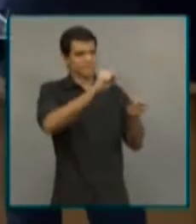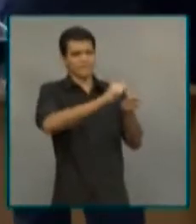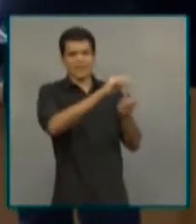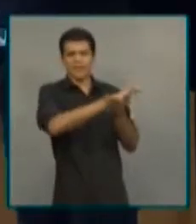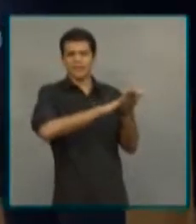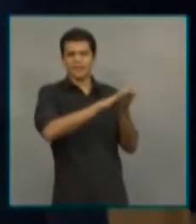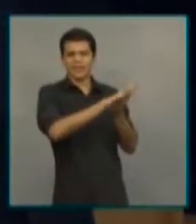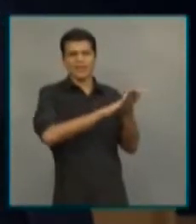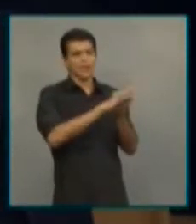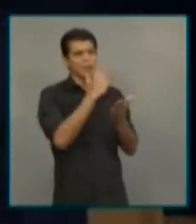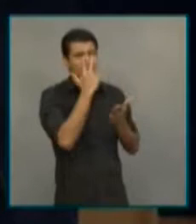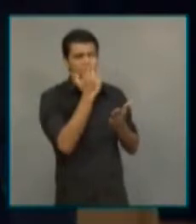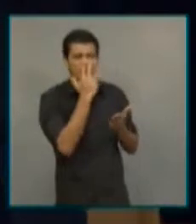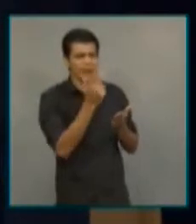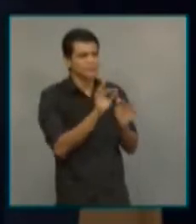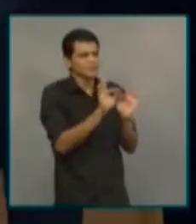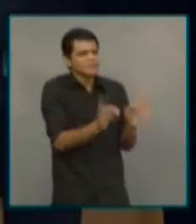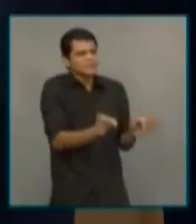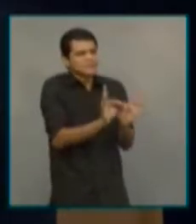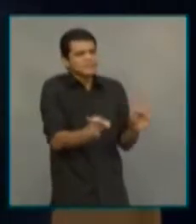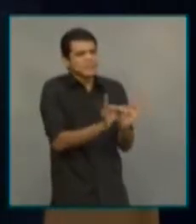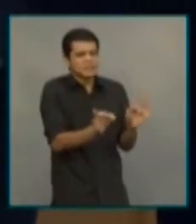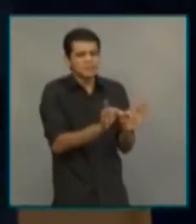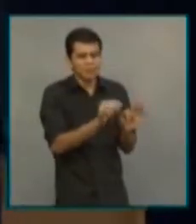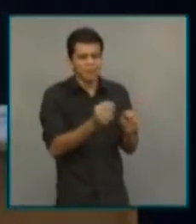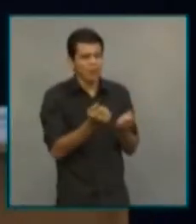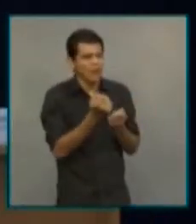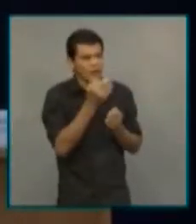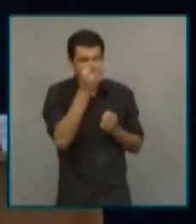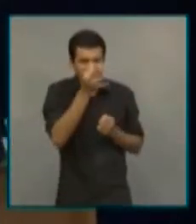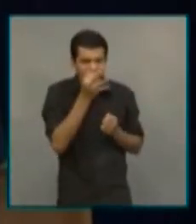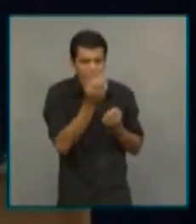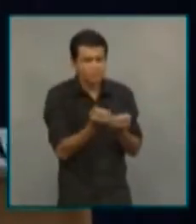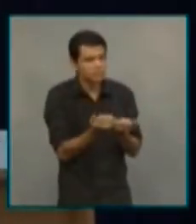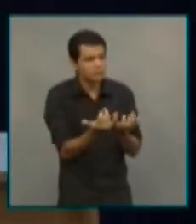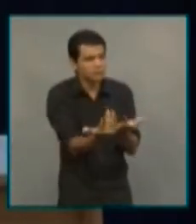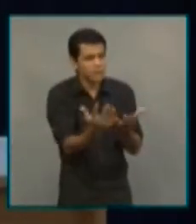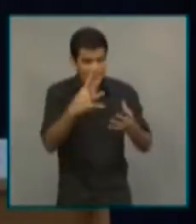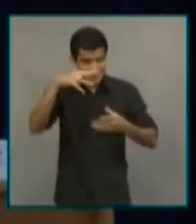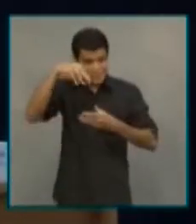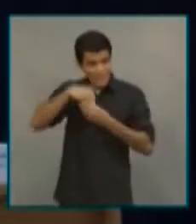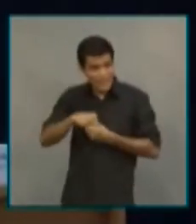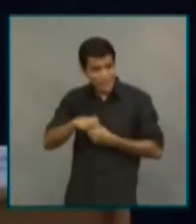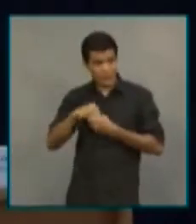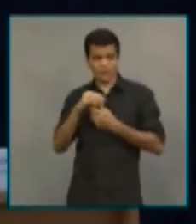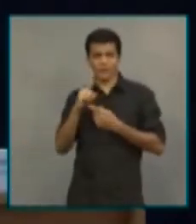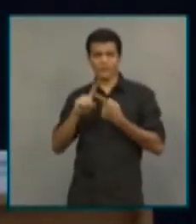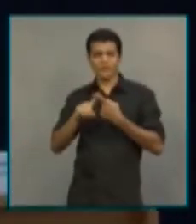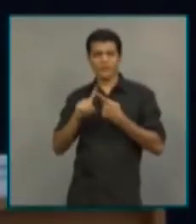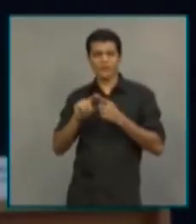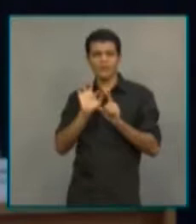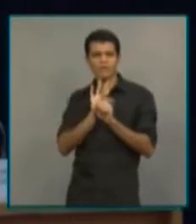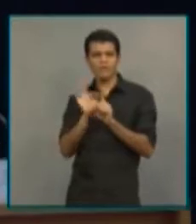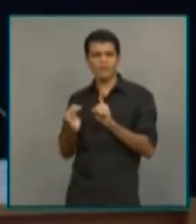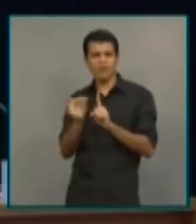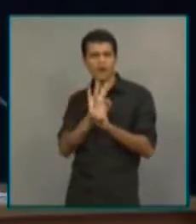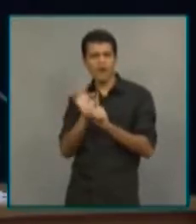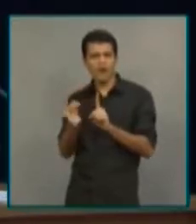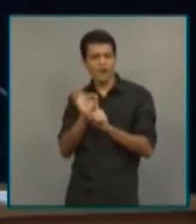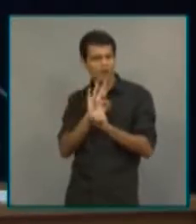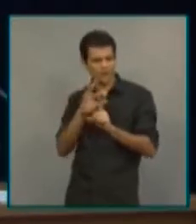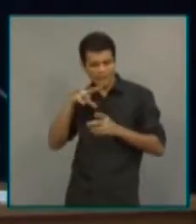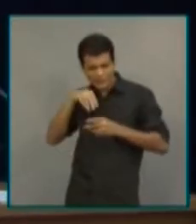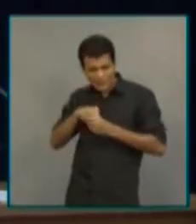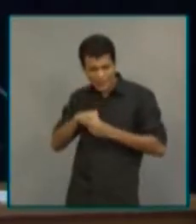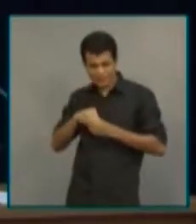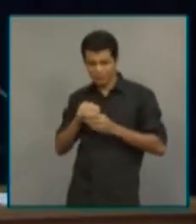puxadinho lá no Jardim do Fórum e um jardim dentro do Fórum, causando prejuízos à advocacia, que matou todo